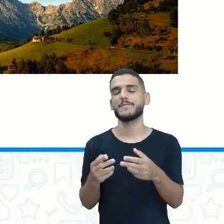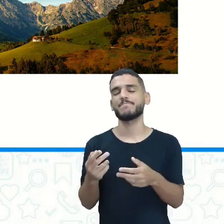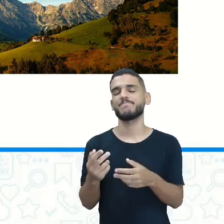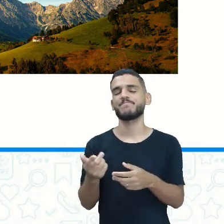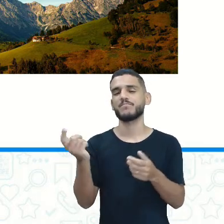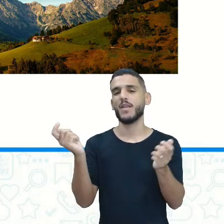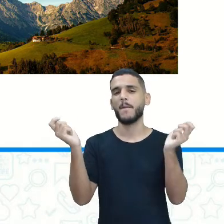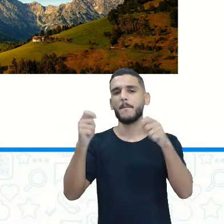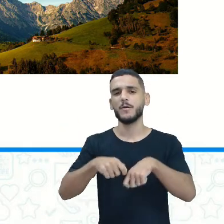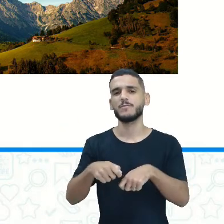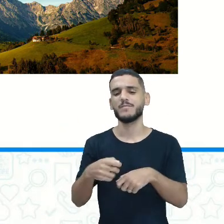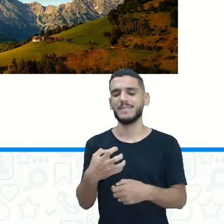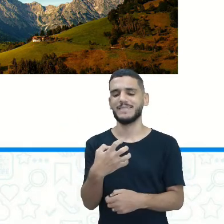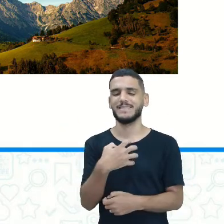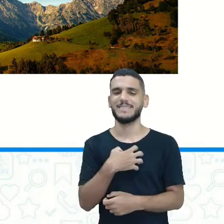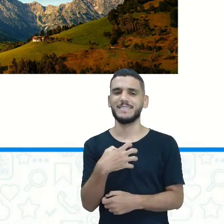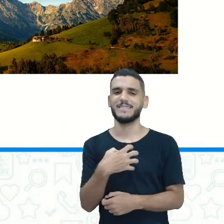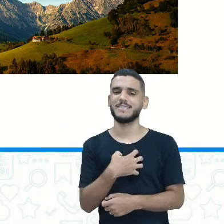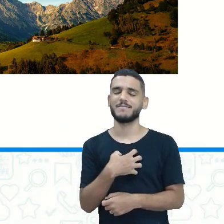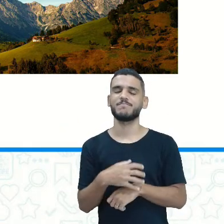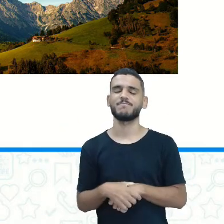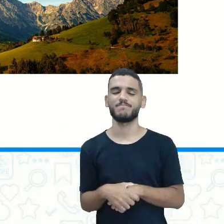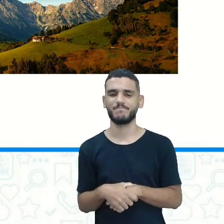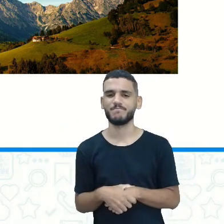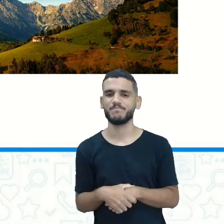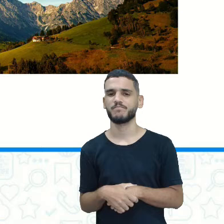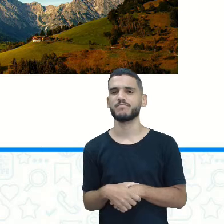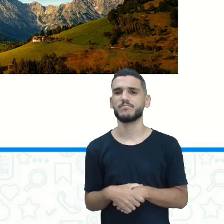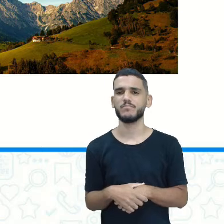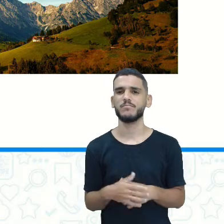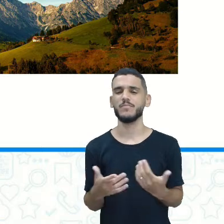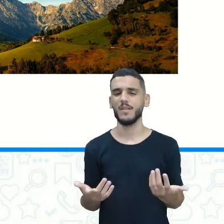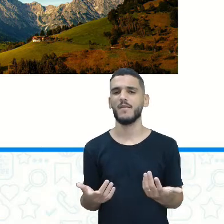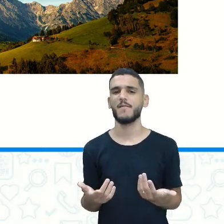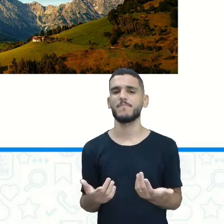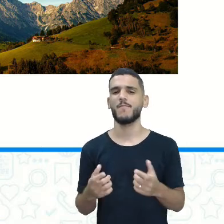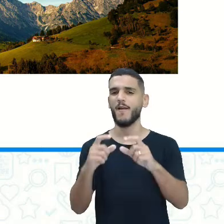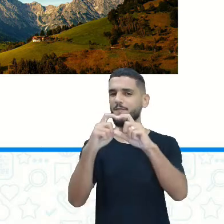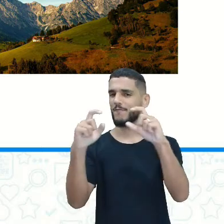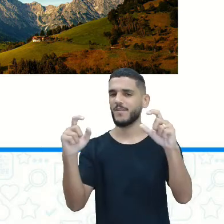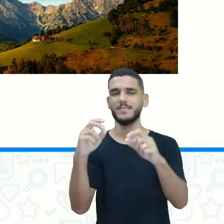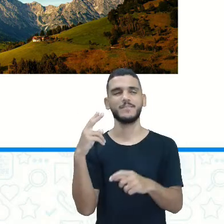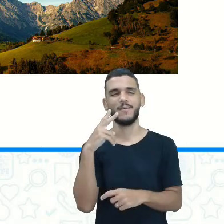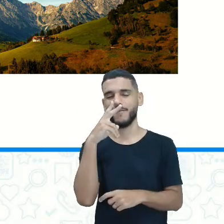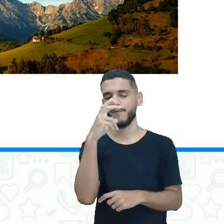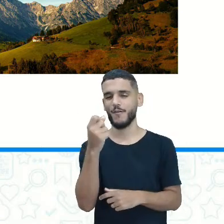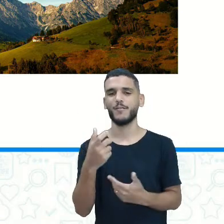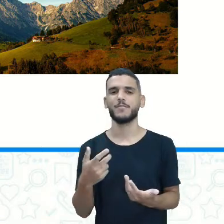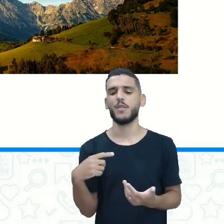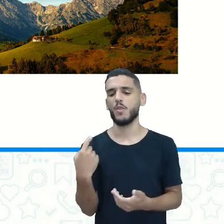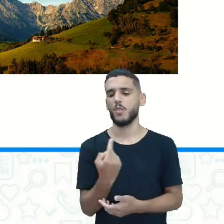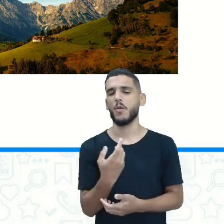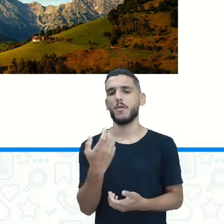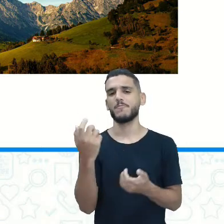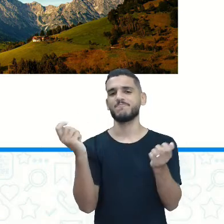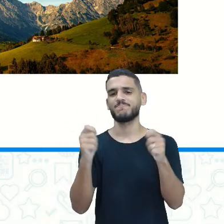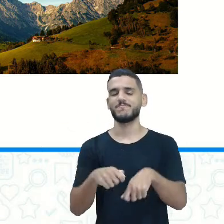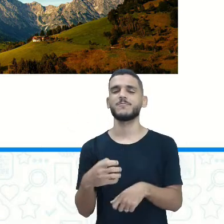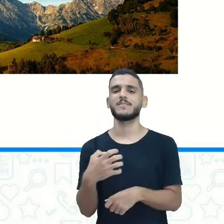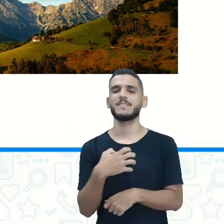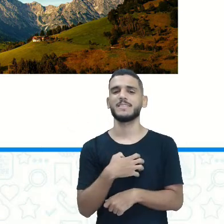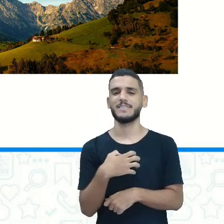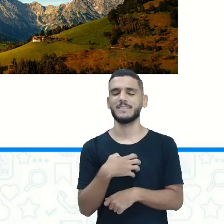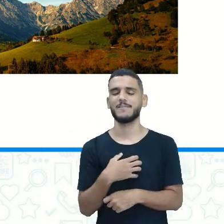modo, sentir. Olha que frase poderosa aí, viu? Que podemos sentir.